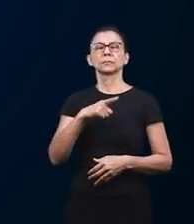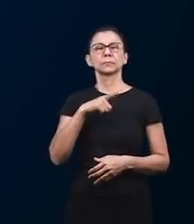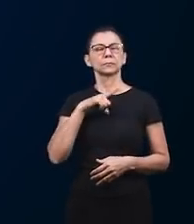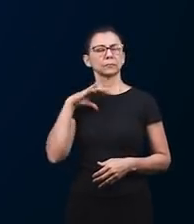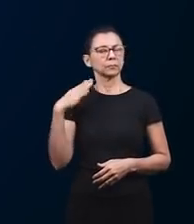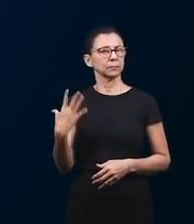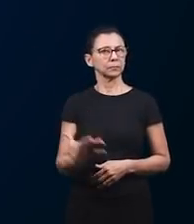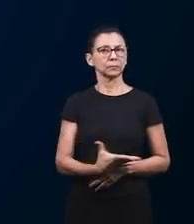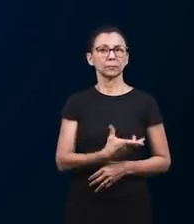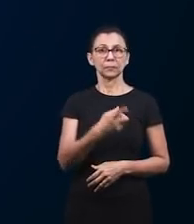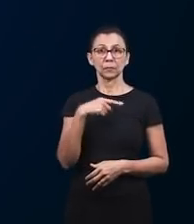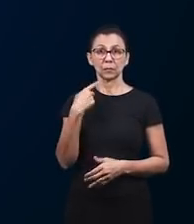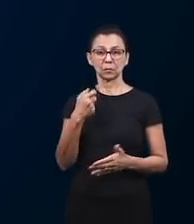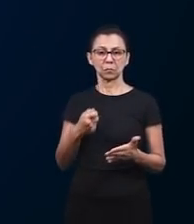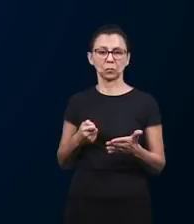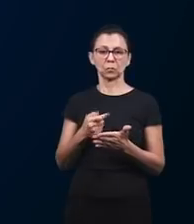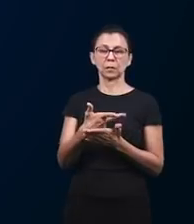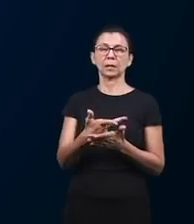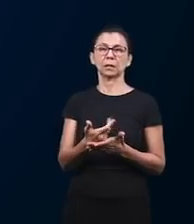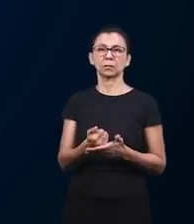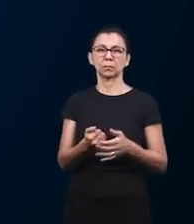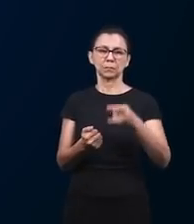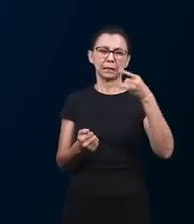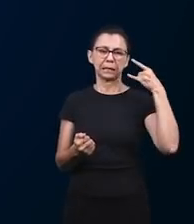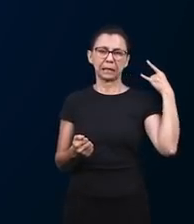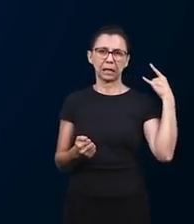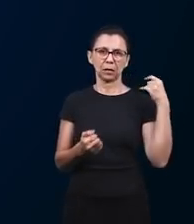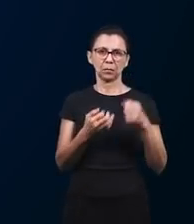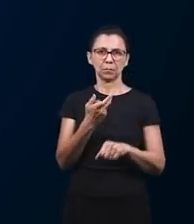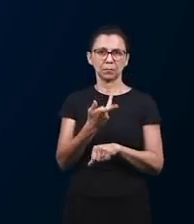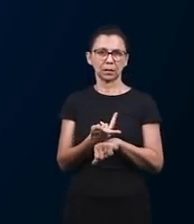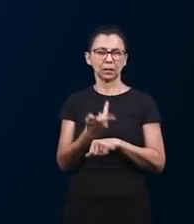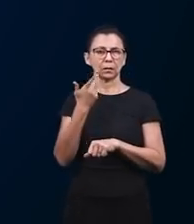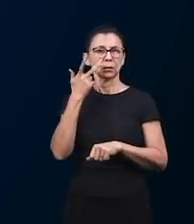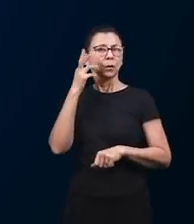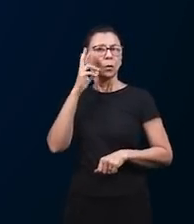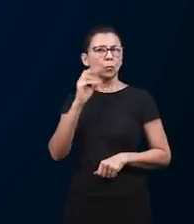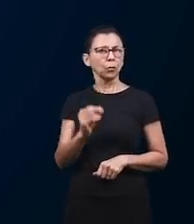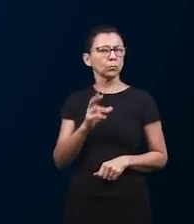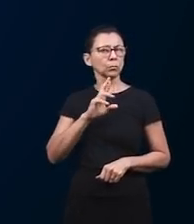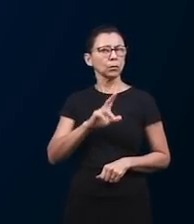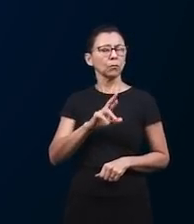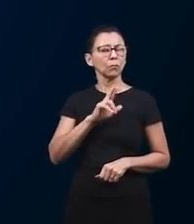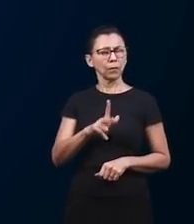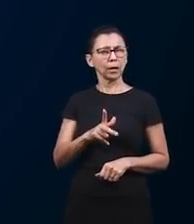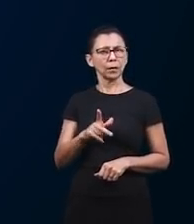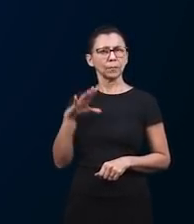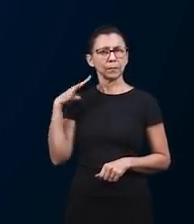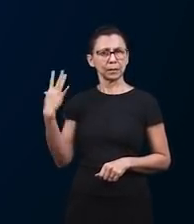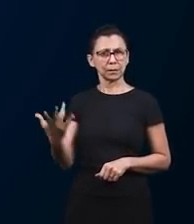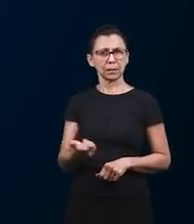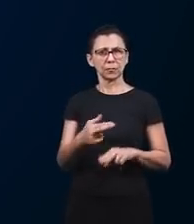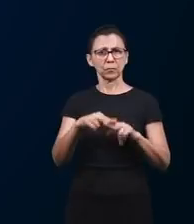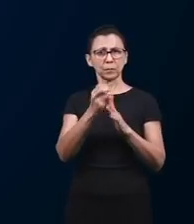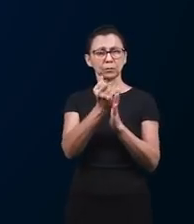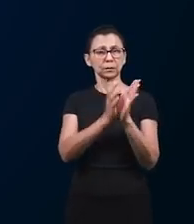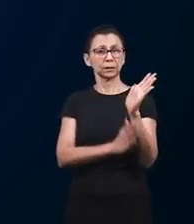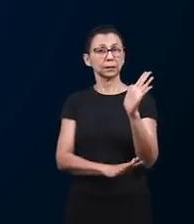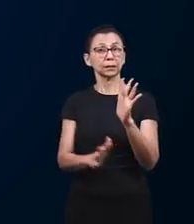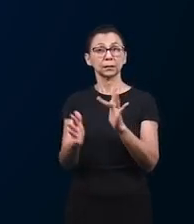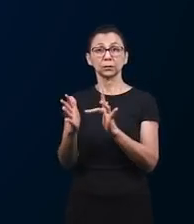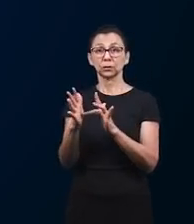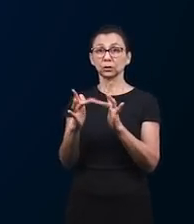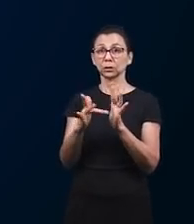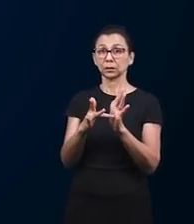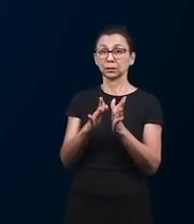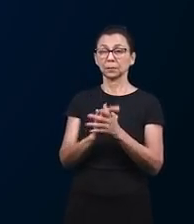Nós não fomos comprados, resgatados com ouro, com prata, né? Nós somos resgatados pelo precioso sangue de Jesus. Como